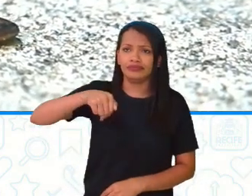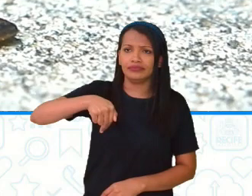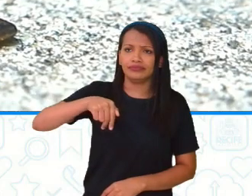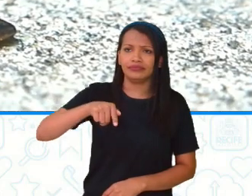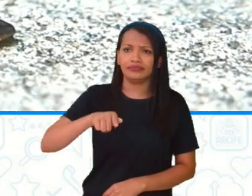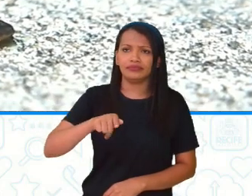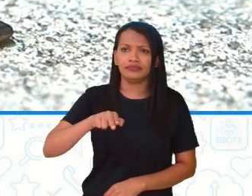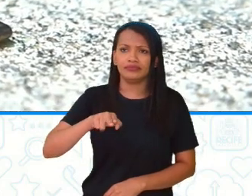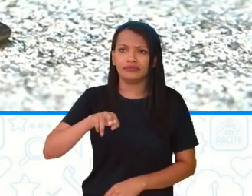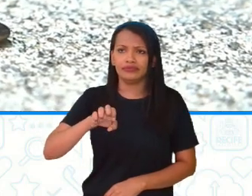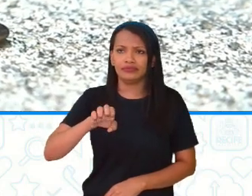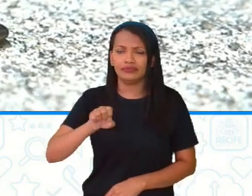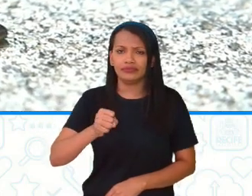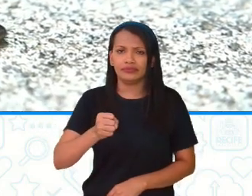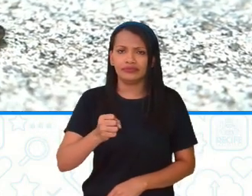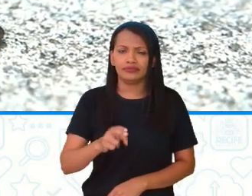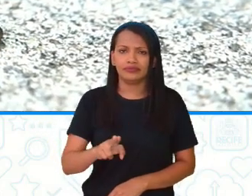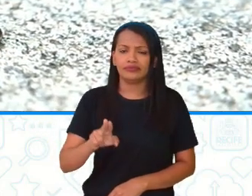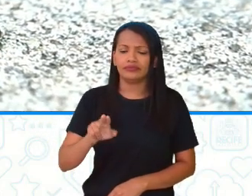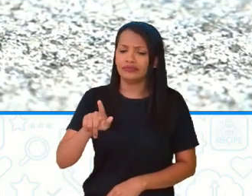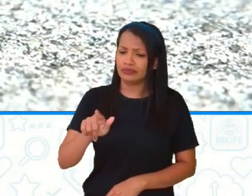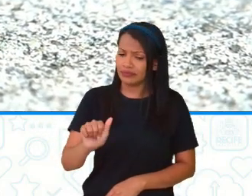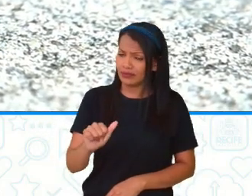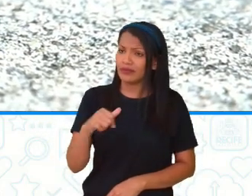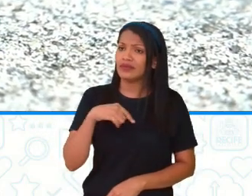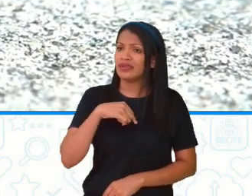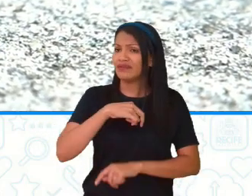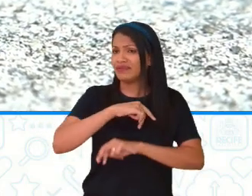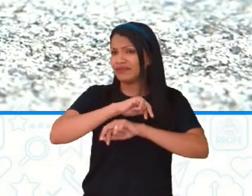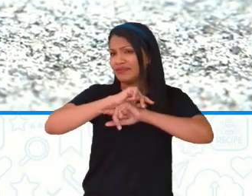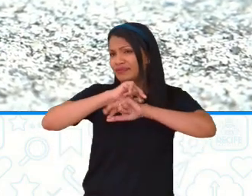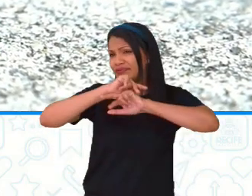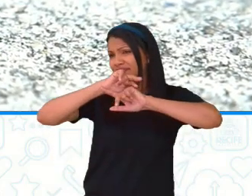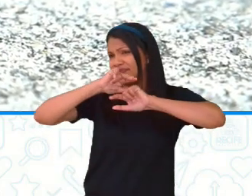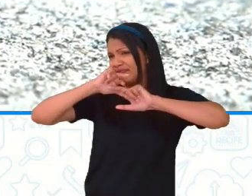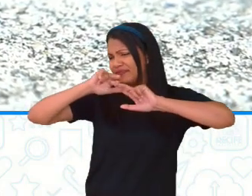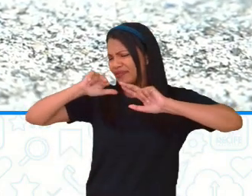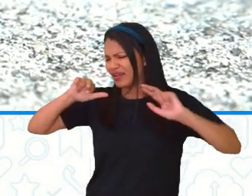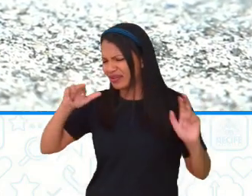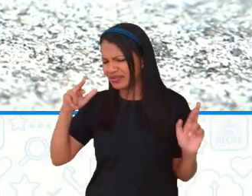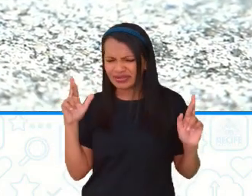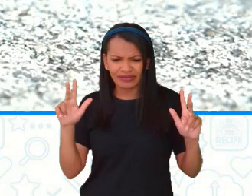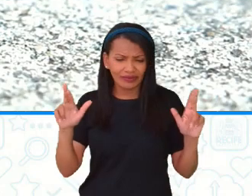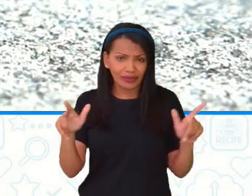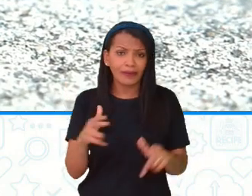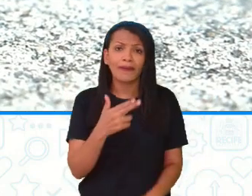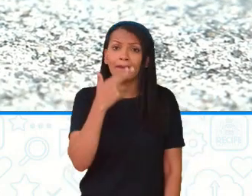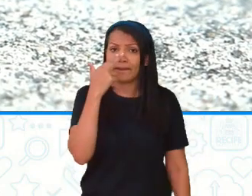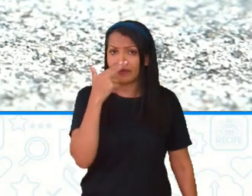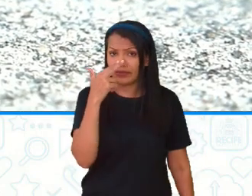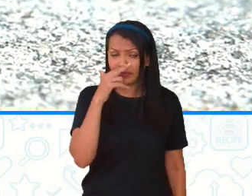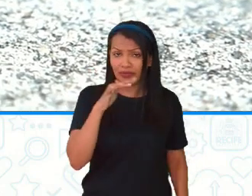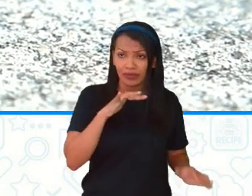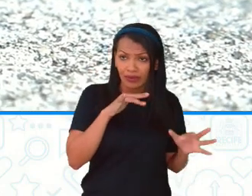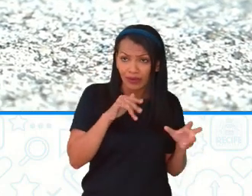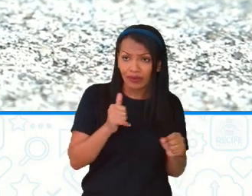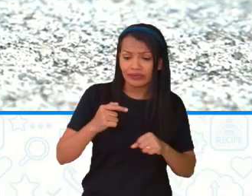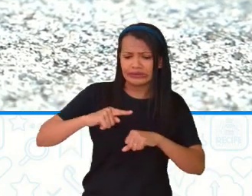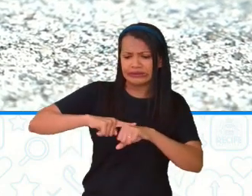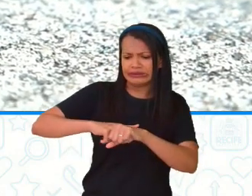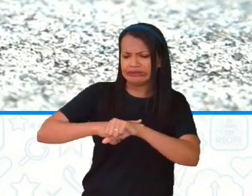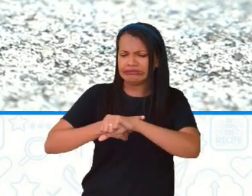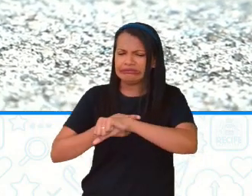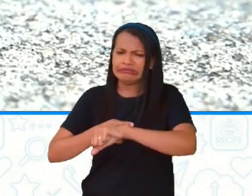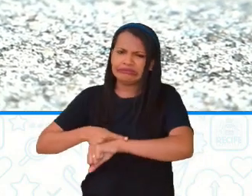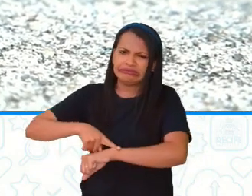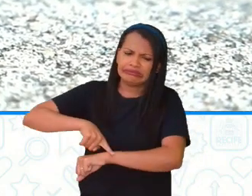perto. Olha só que interessante. É porque existem várias espécies diferentes, tá? Do mesmo animal. E olha só, aqui ela está se